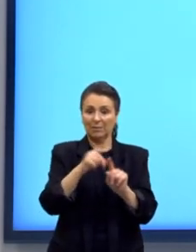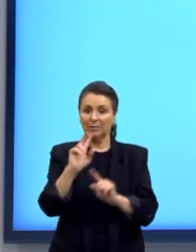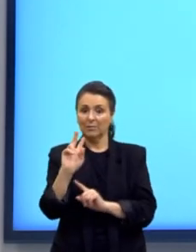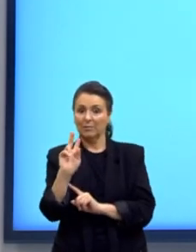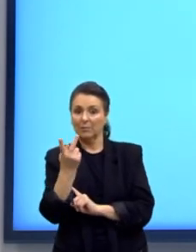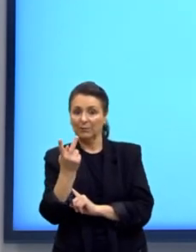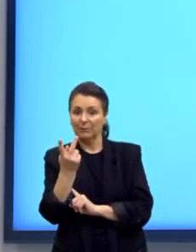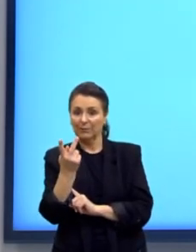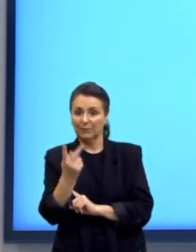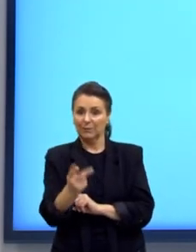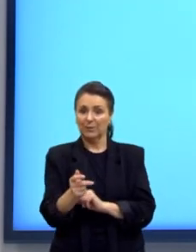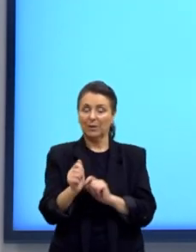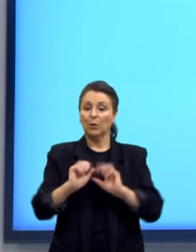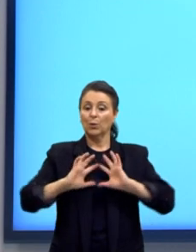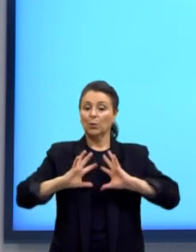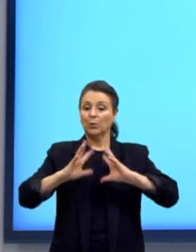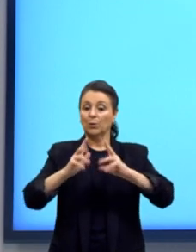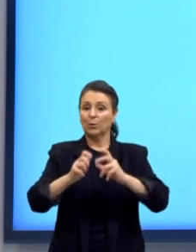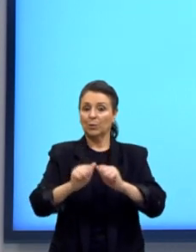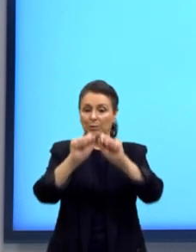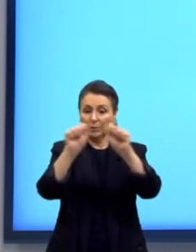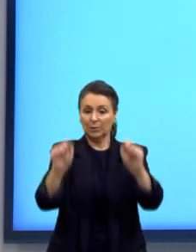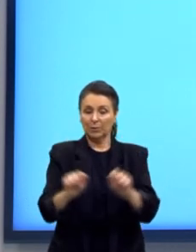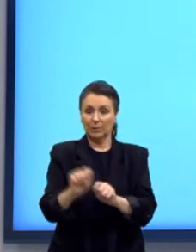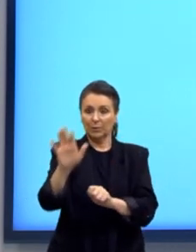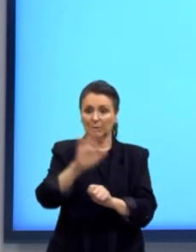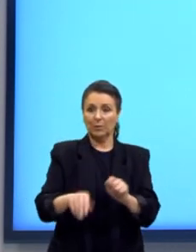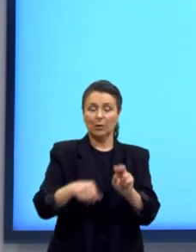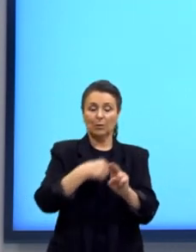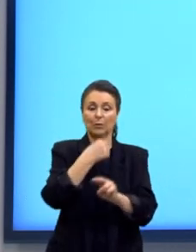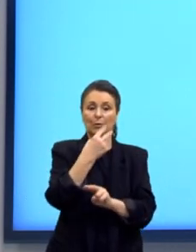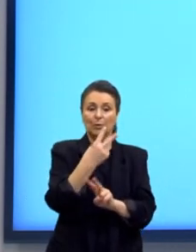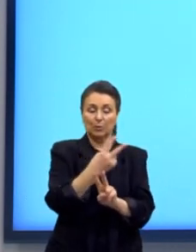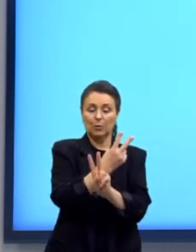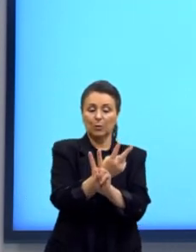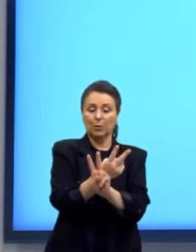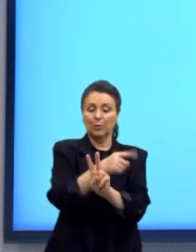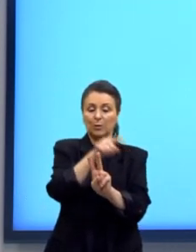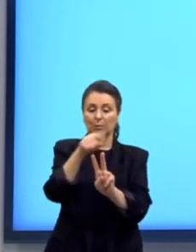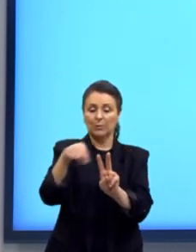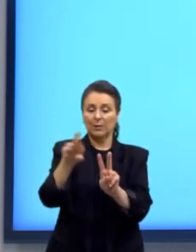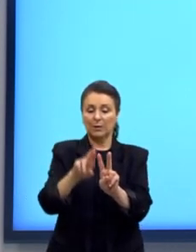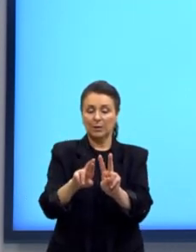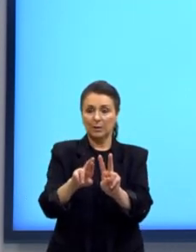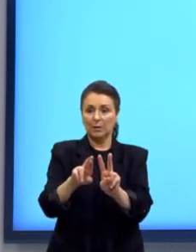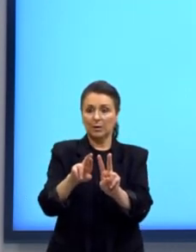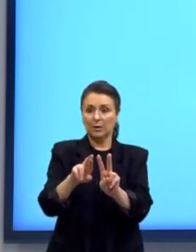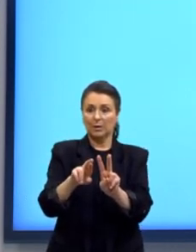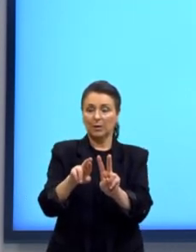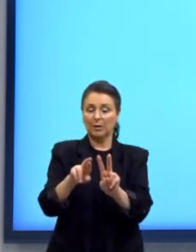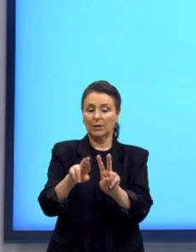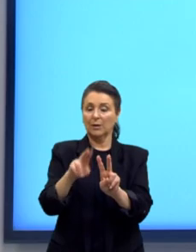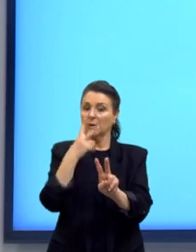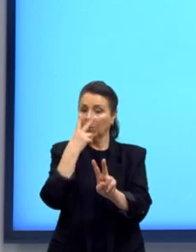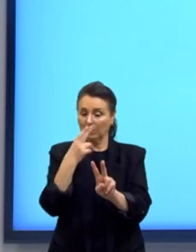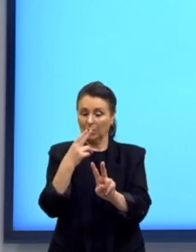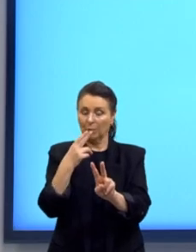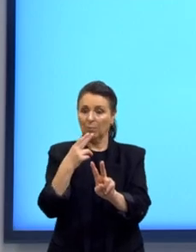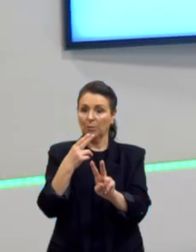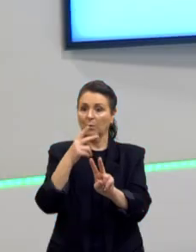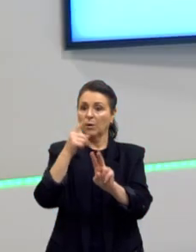H então a área total 2 Pierre vezes r + h pode ser calculado